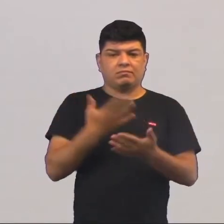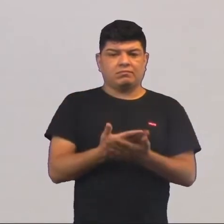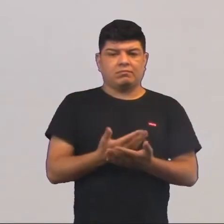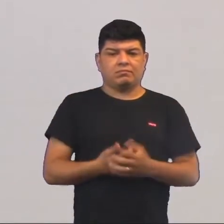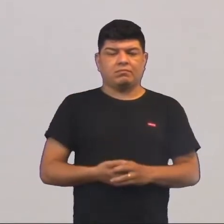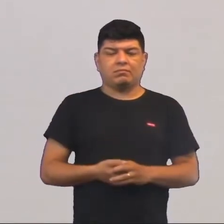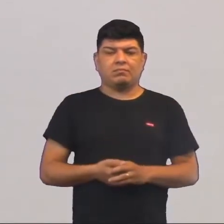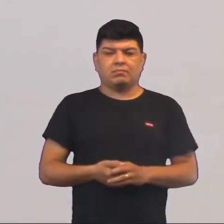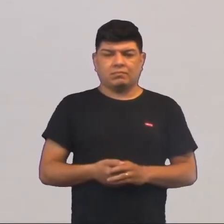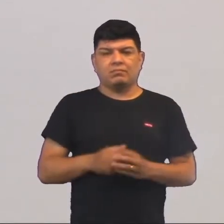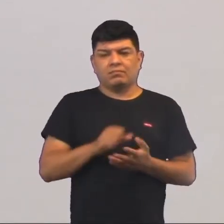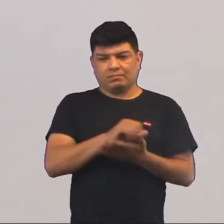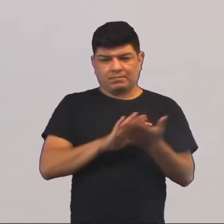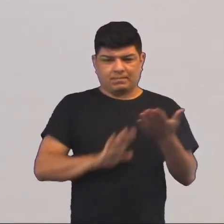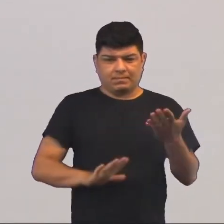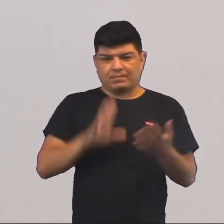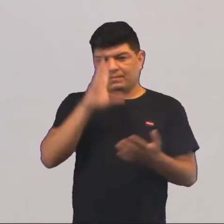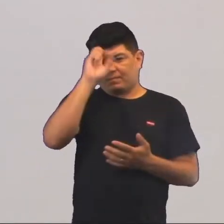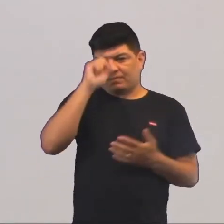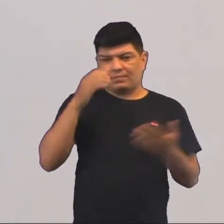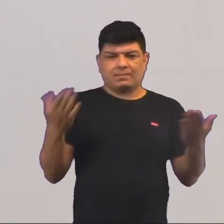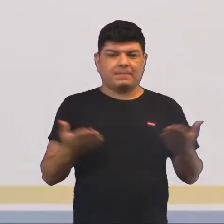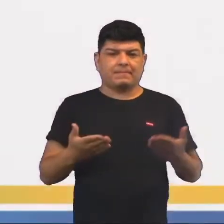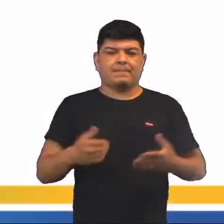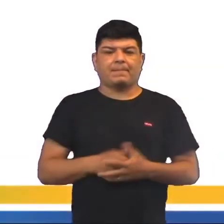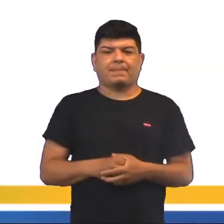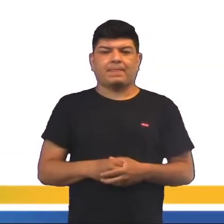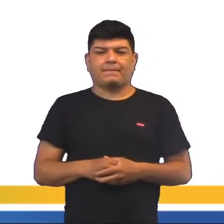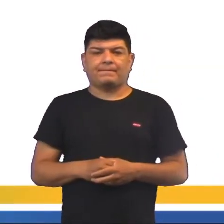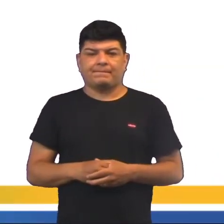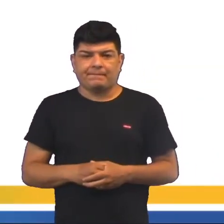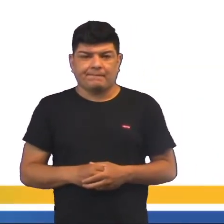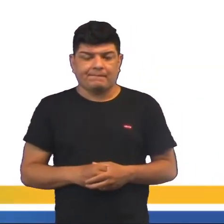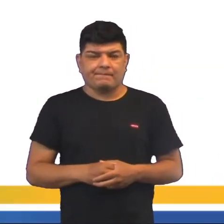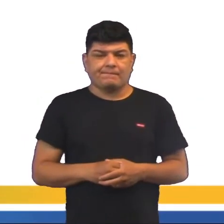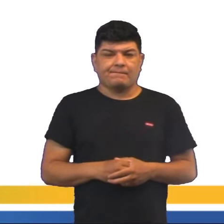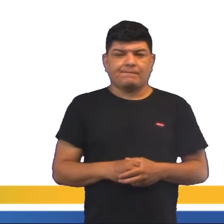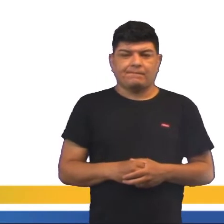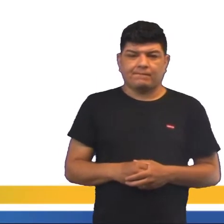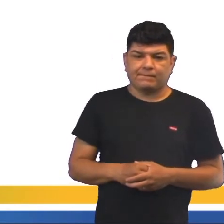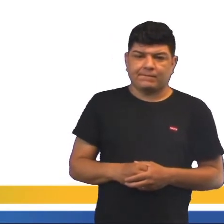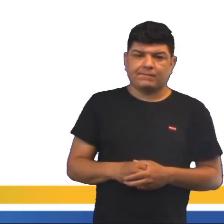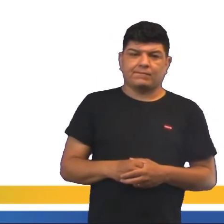aulas. Vamos exercitar o que nós aprendemos na aula de hoje.